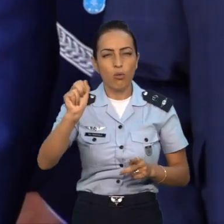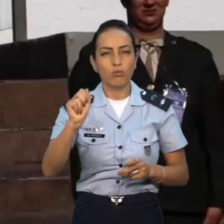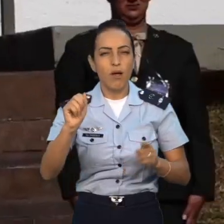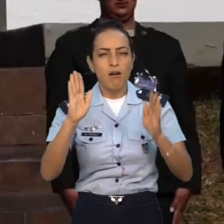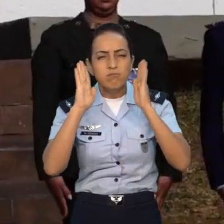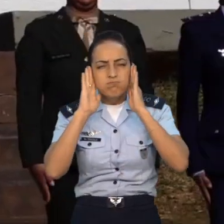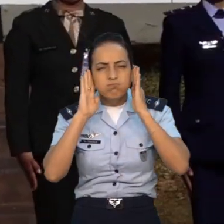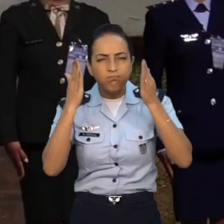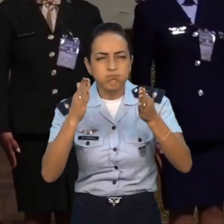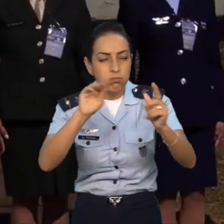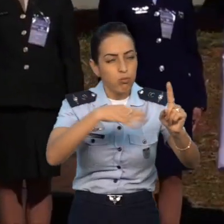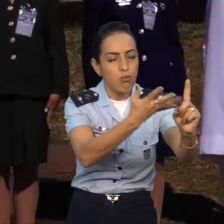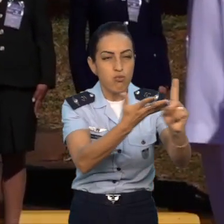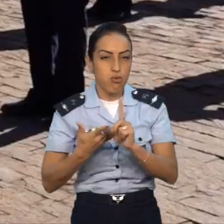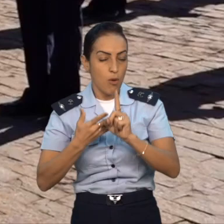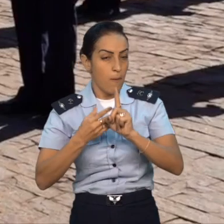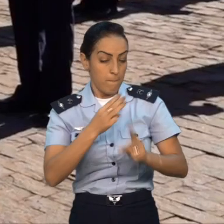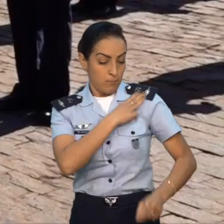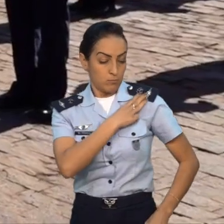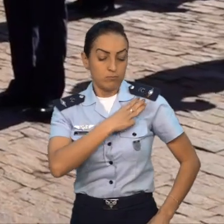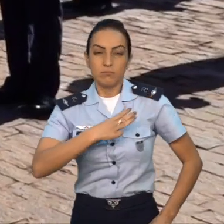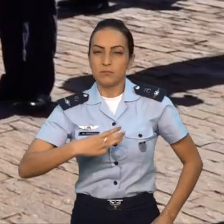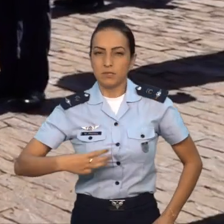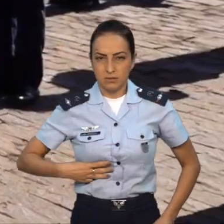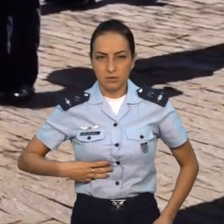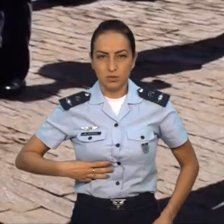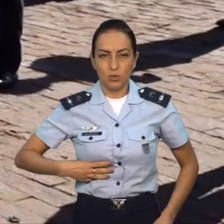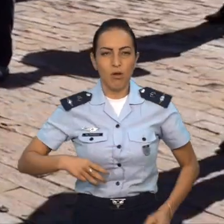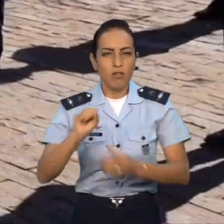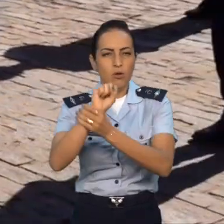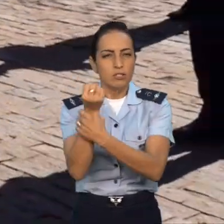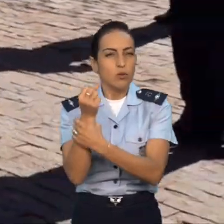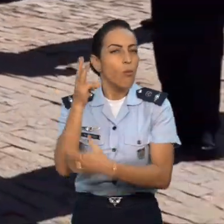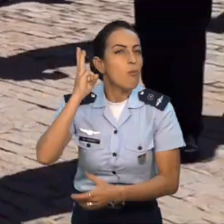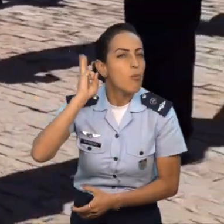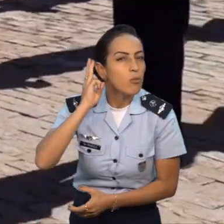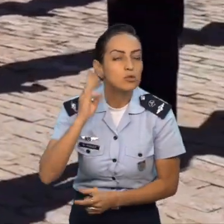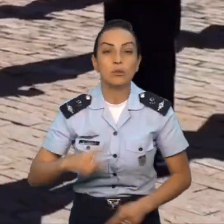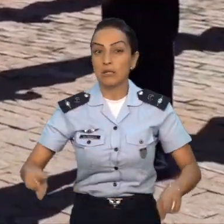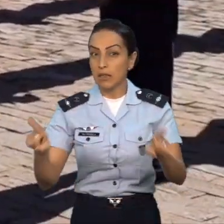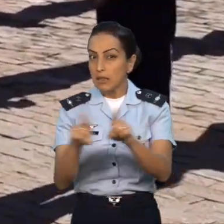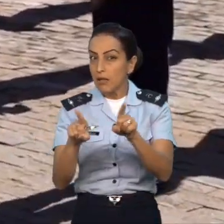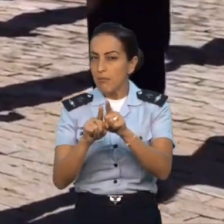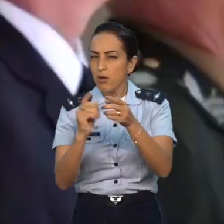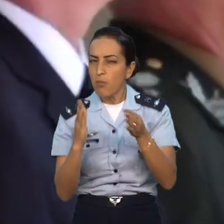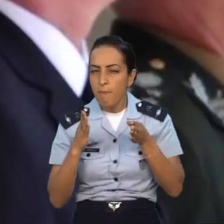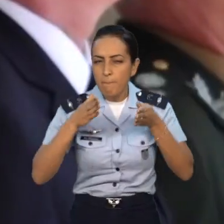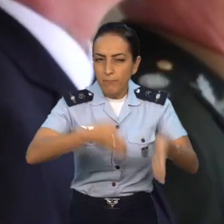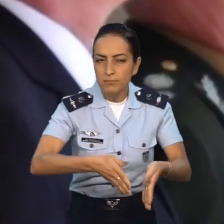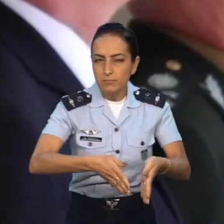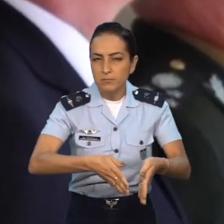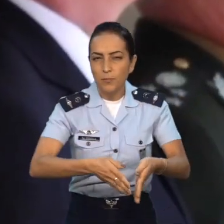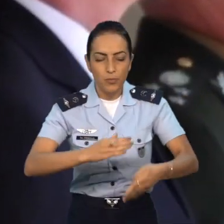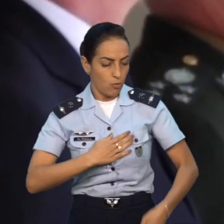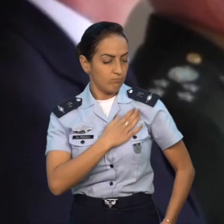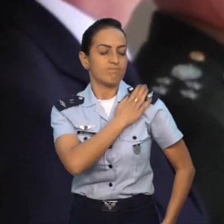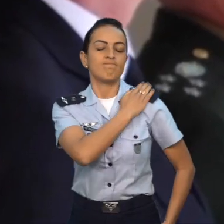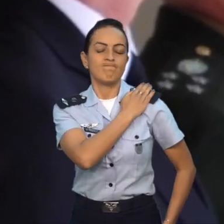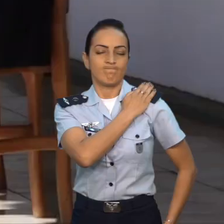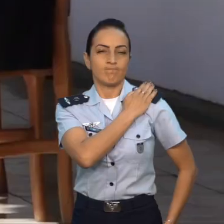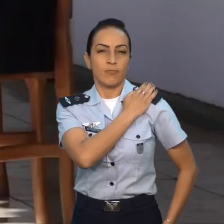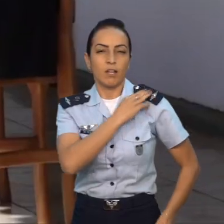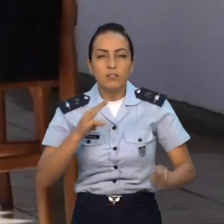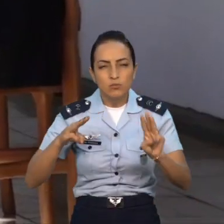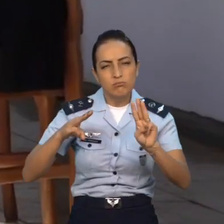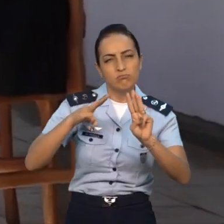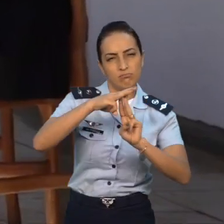foi presidida pelo ministro da Defesa, José Múcio Monteiro Filho, e contou com a participação de oficiais generais